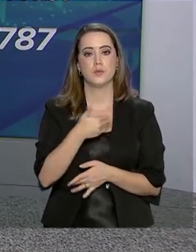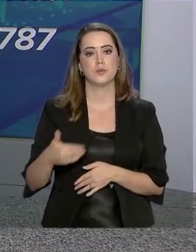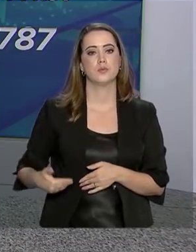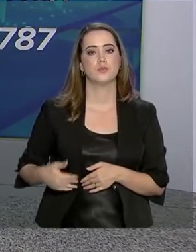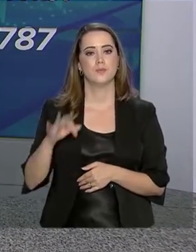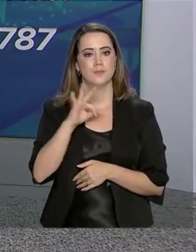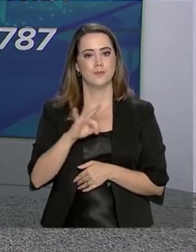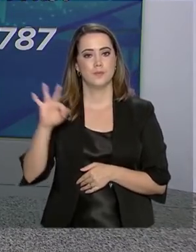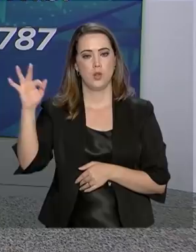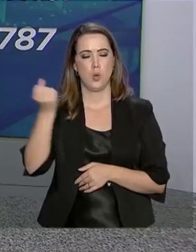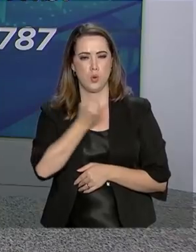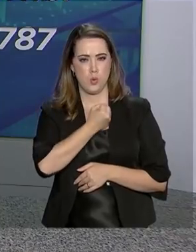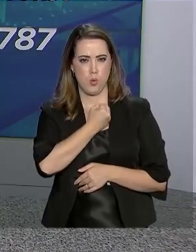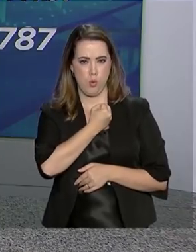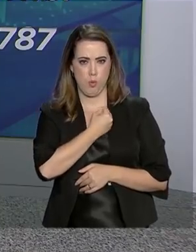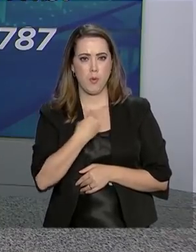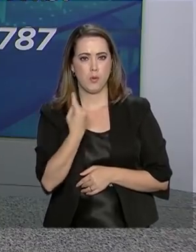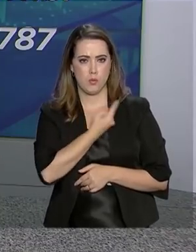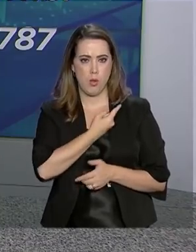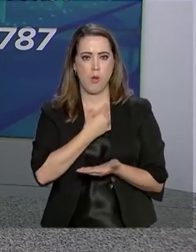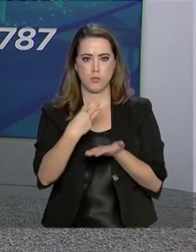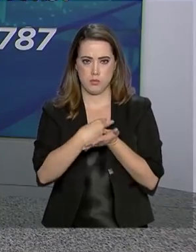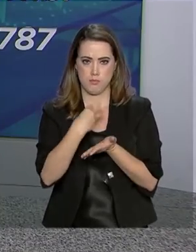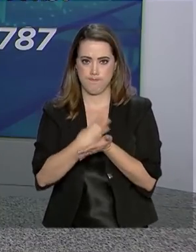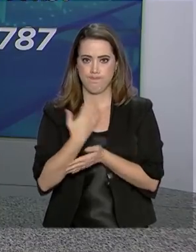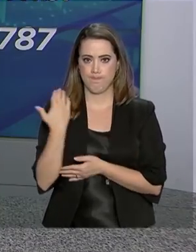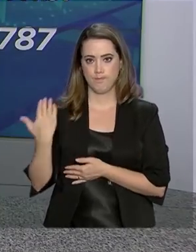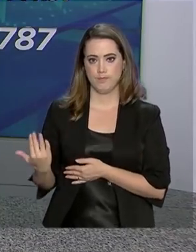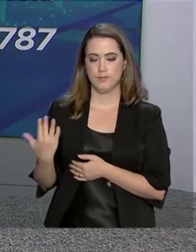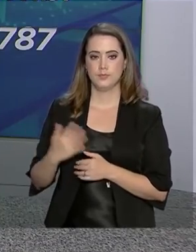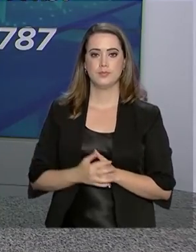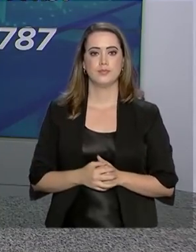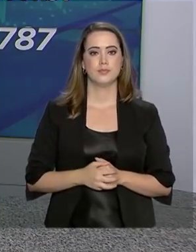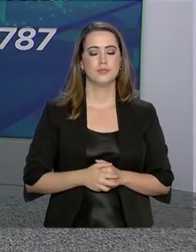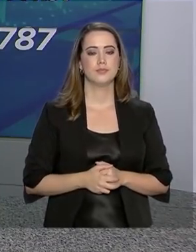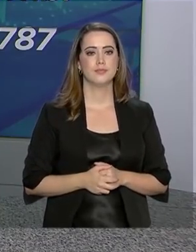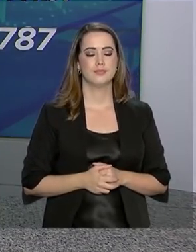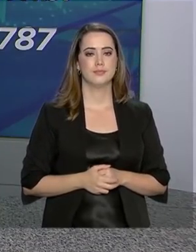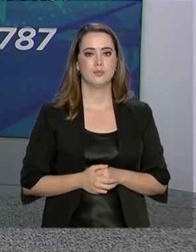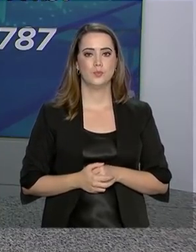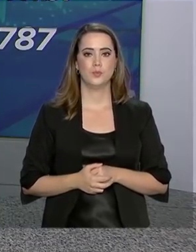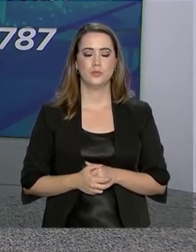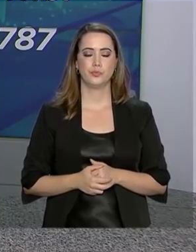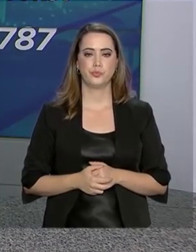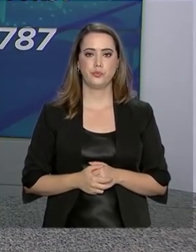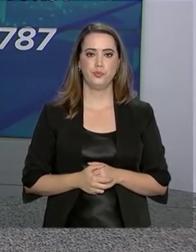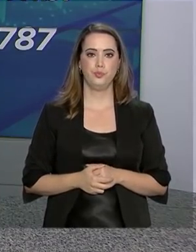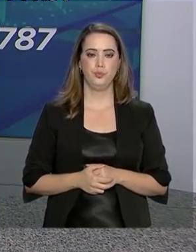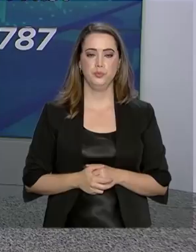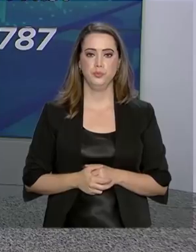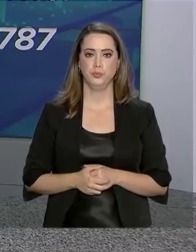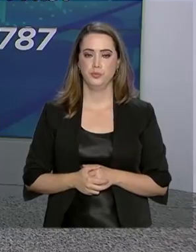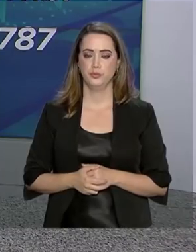programas e ações do Governo Federal para o nosso WhatsApp anote aí 61